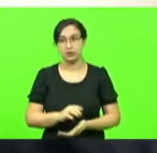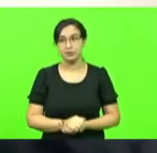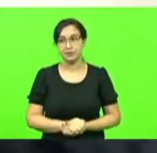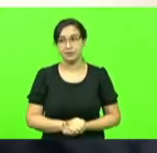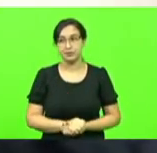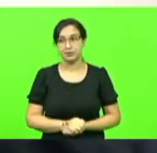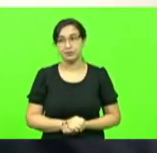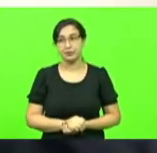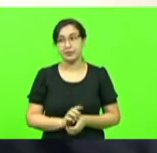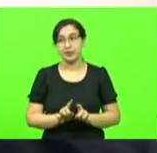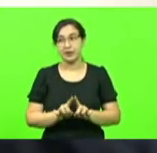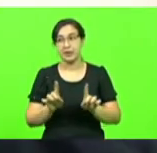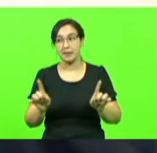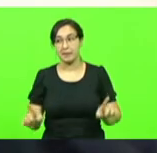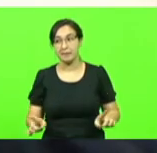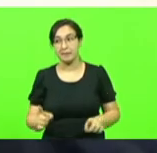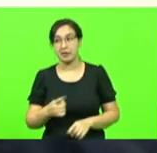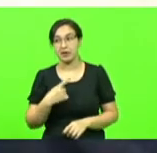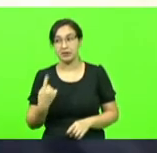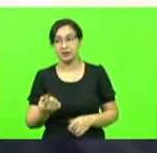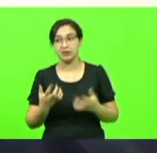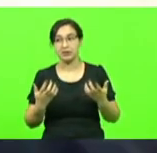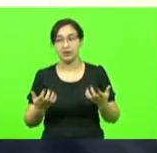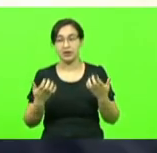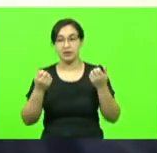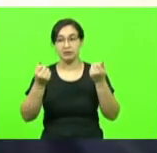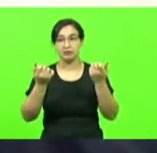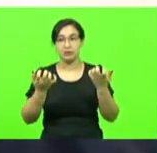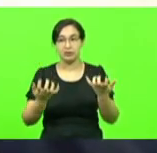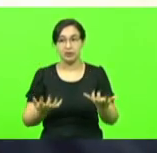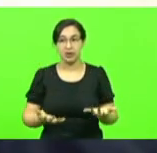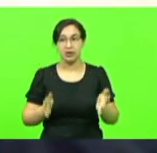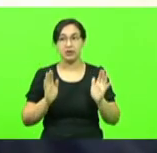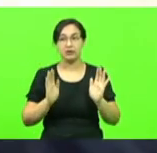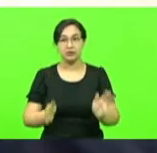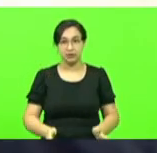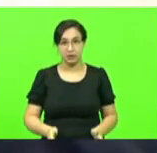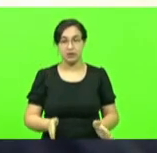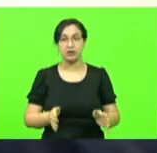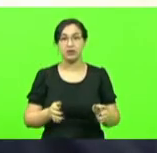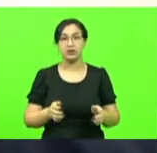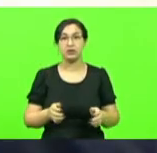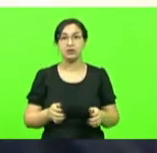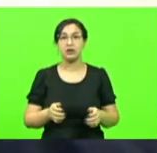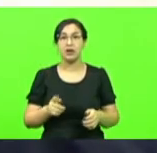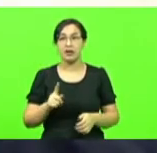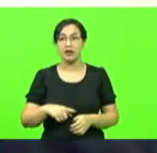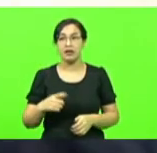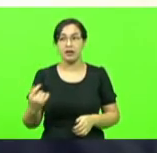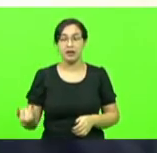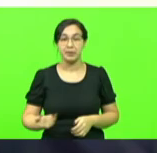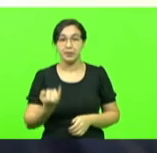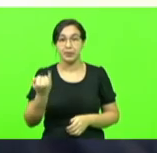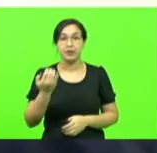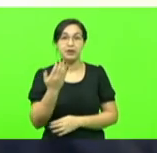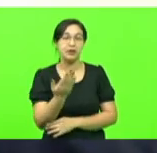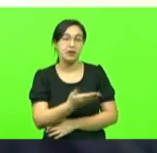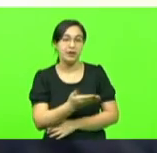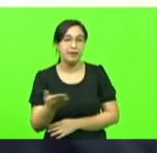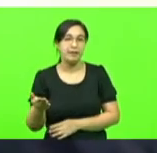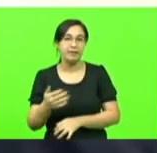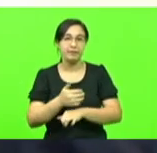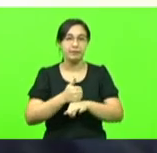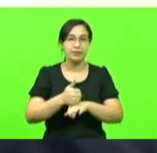Mas a gente gostaria de ressaltar, como já foi falado, a importância desses profissionais dentro